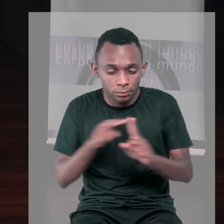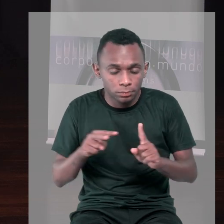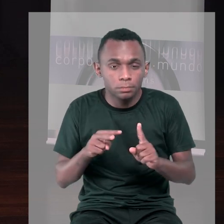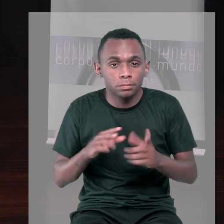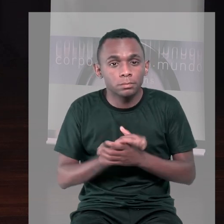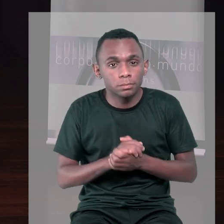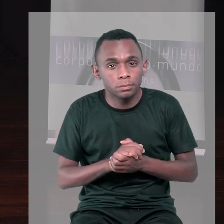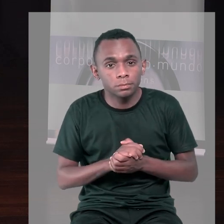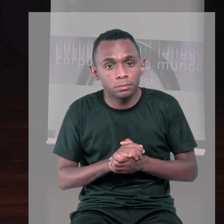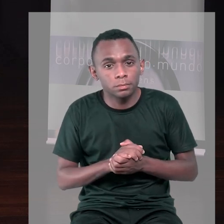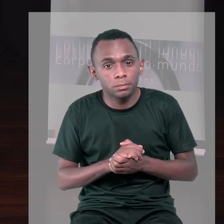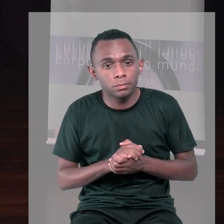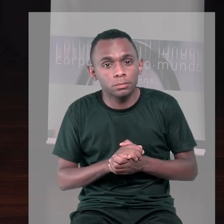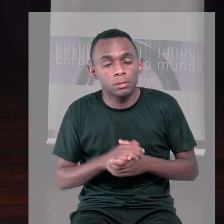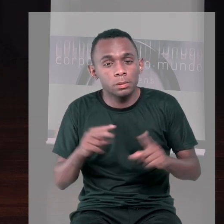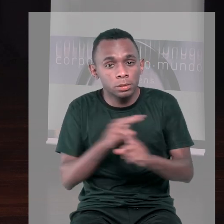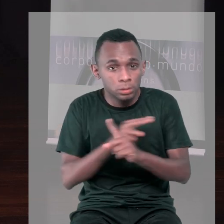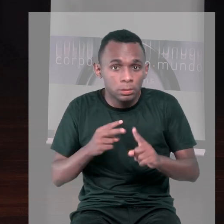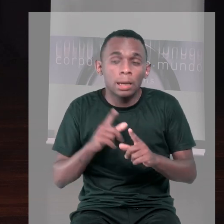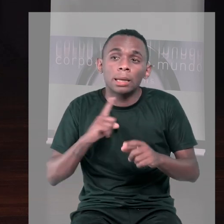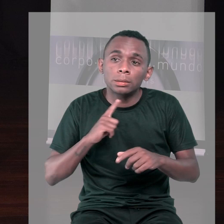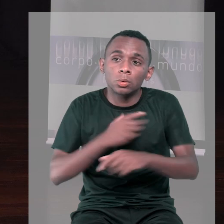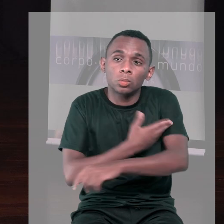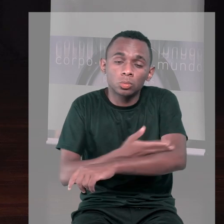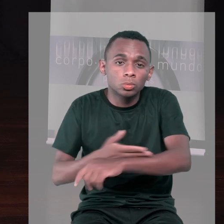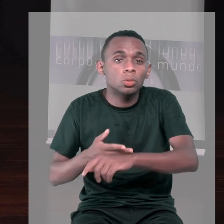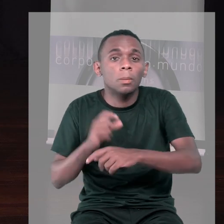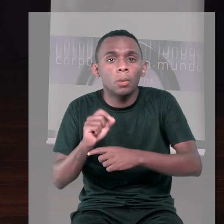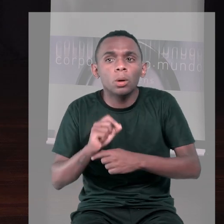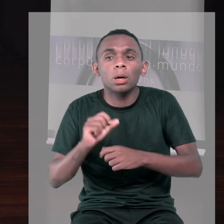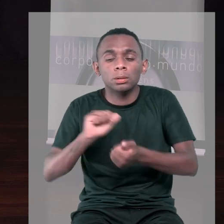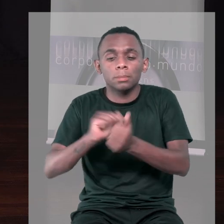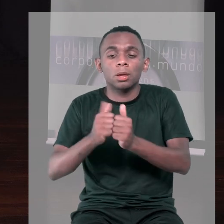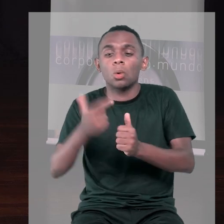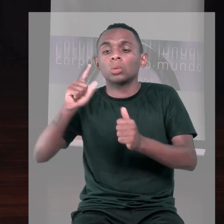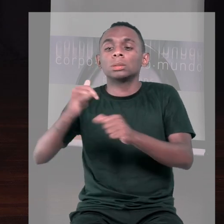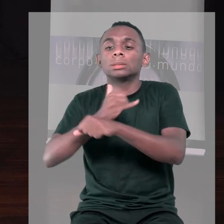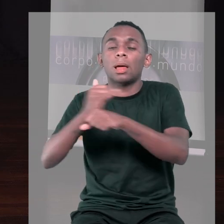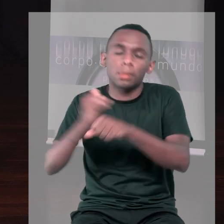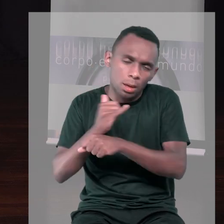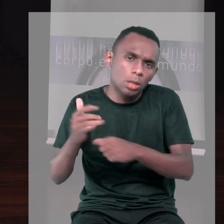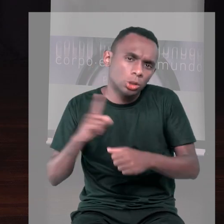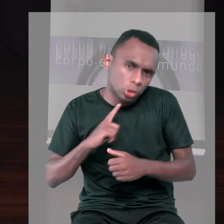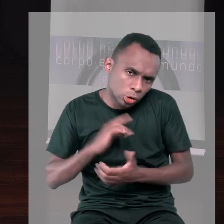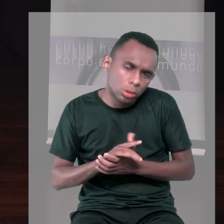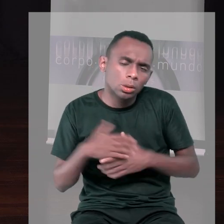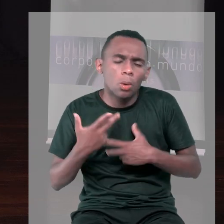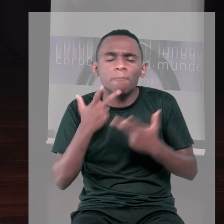nada tem de um determinismo, nada tem de uma causalidade direta, simplória,